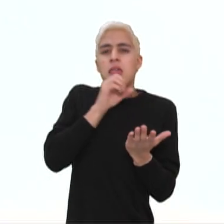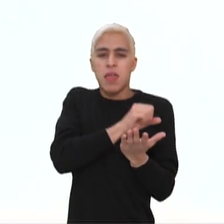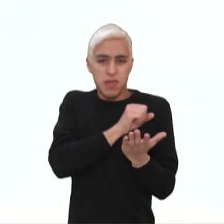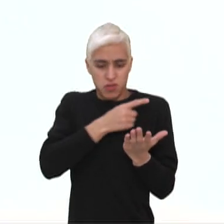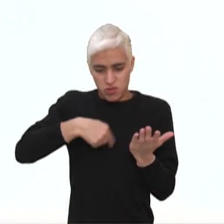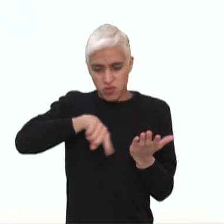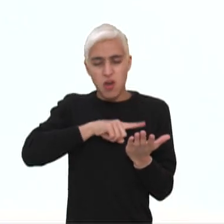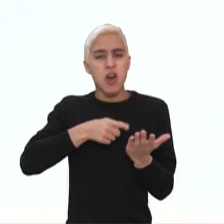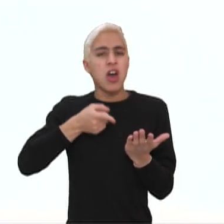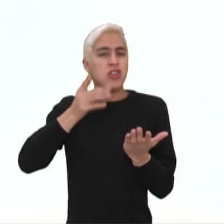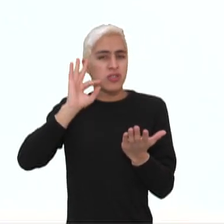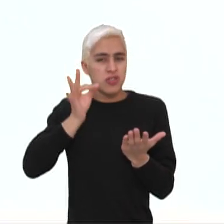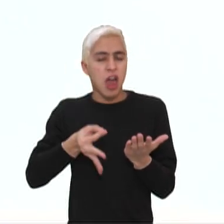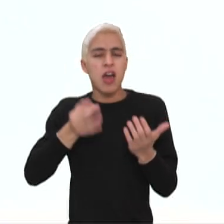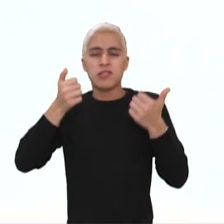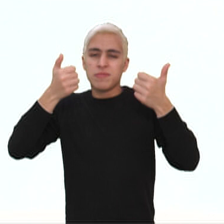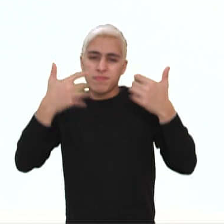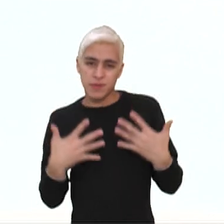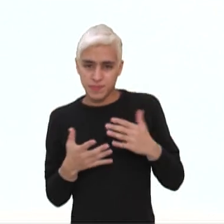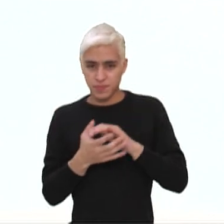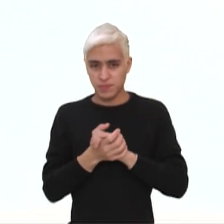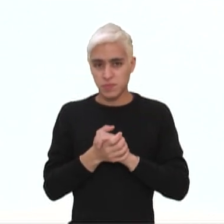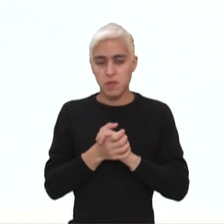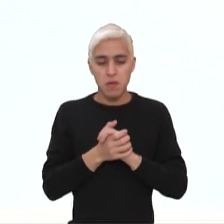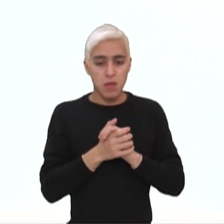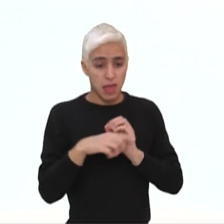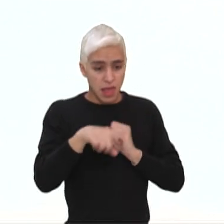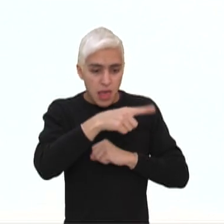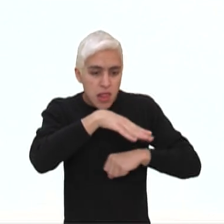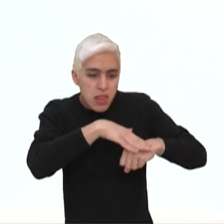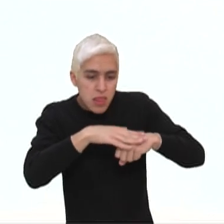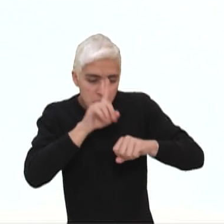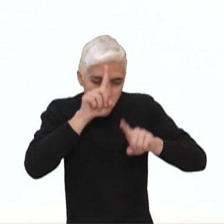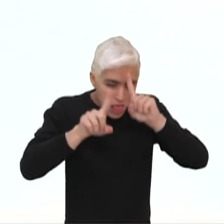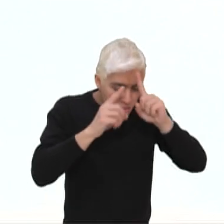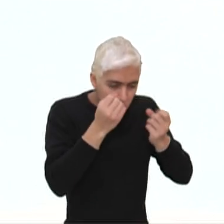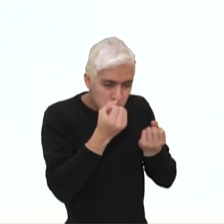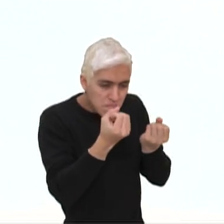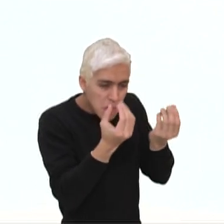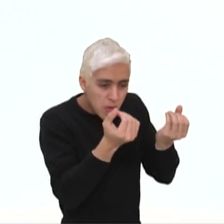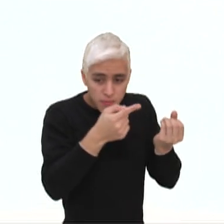que a gente explicou até agora. O ócio criativo, como eu falei para vocês, enquanto os